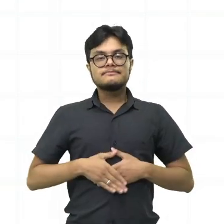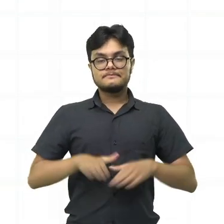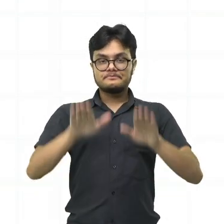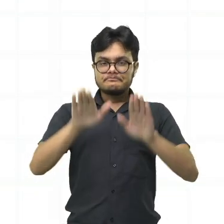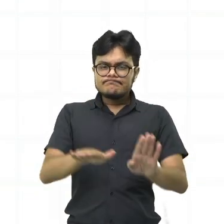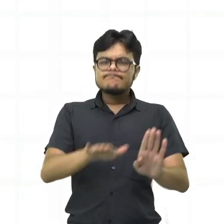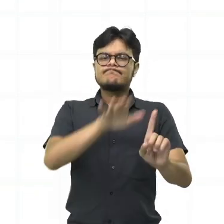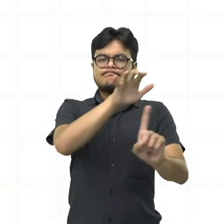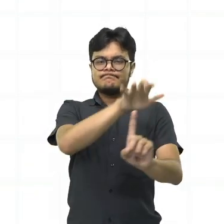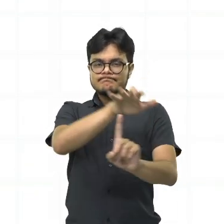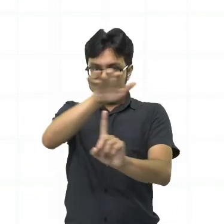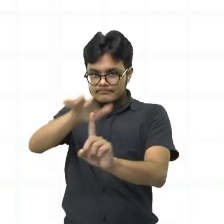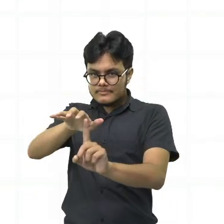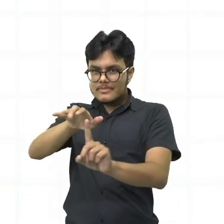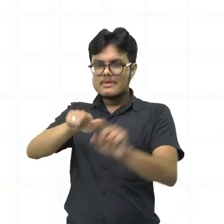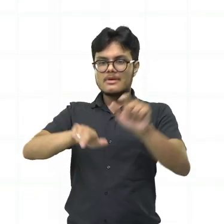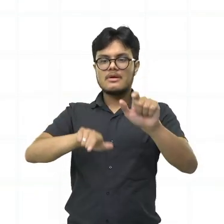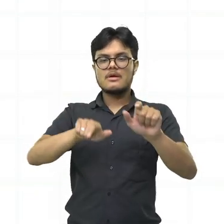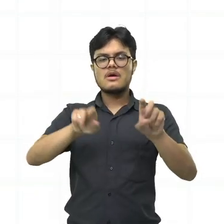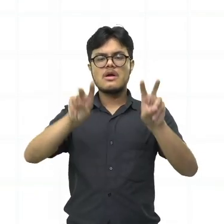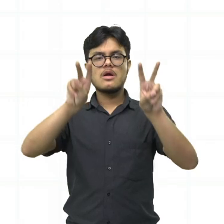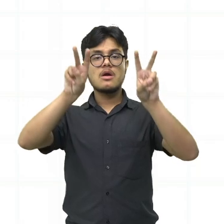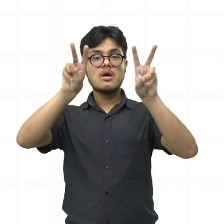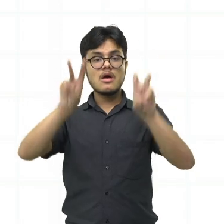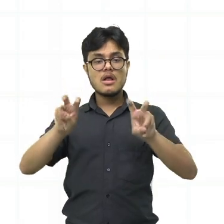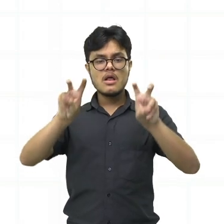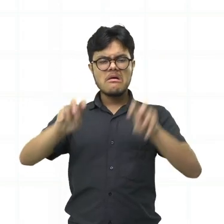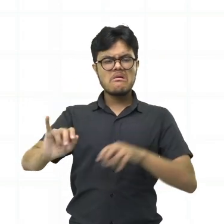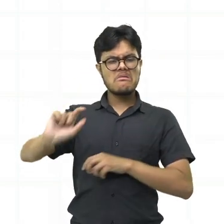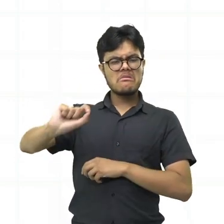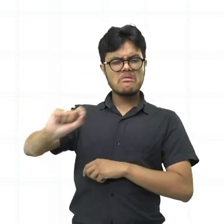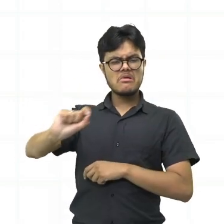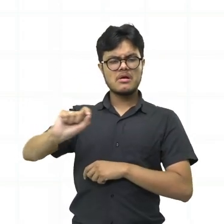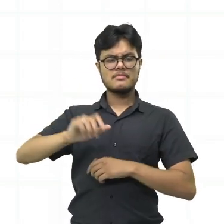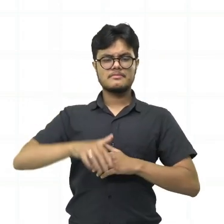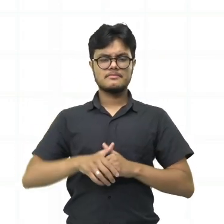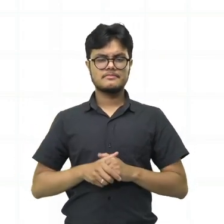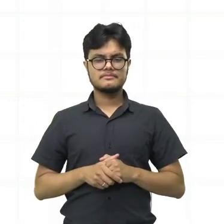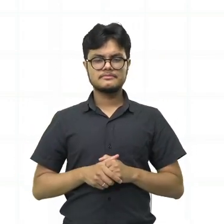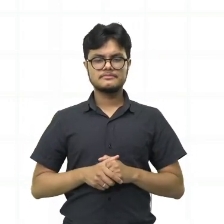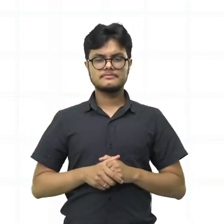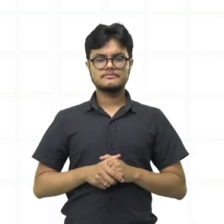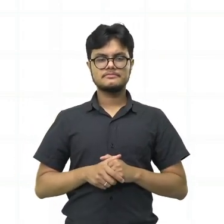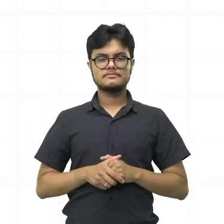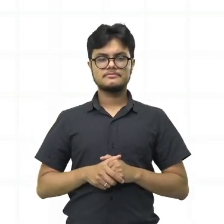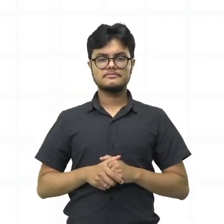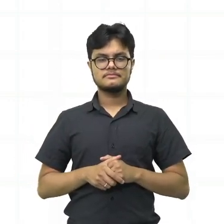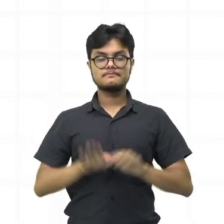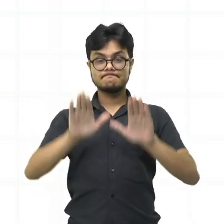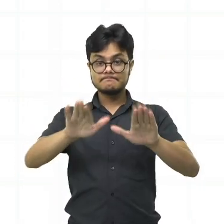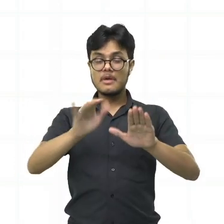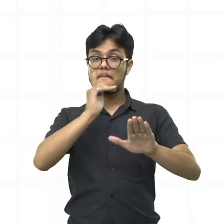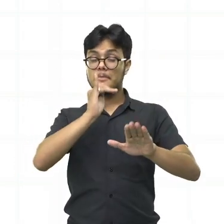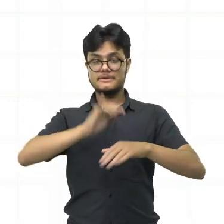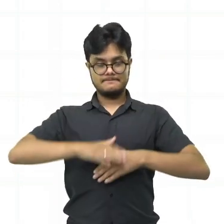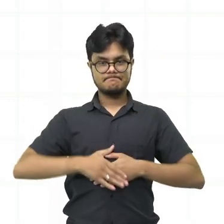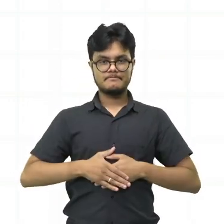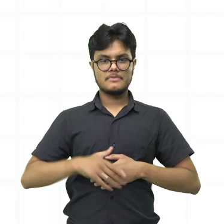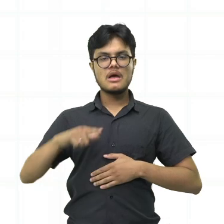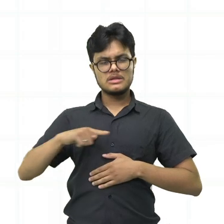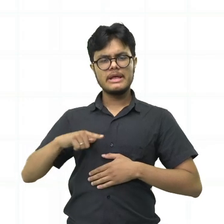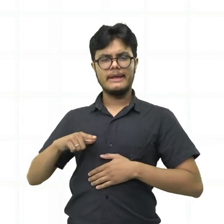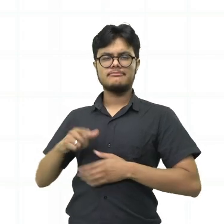sua visão sobre uma temática pontual. Primeira coisa, tá? Eu tenho um